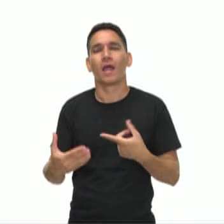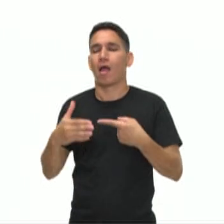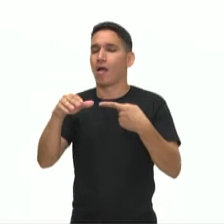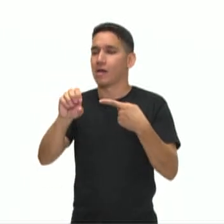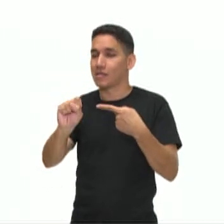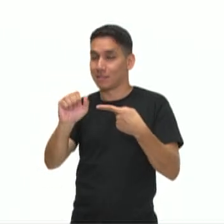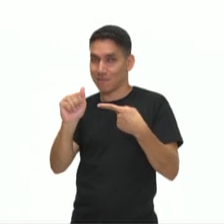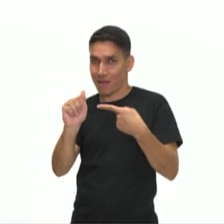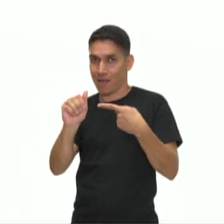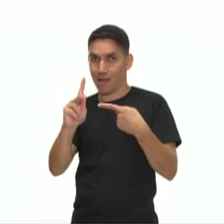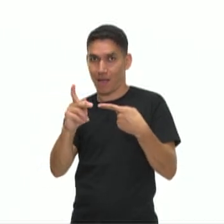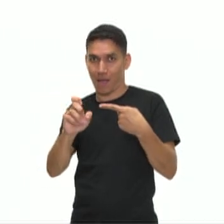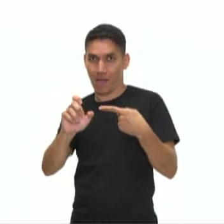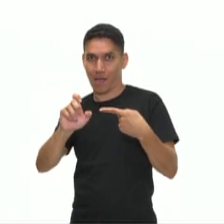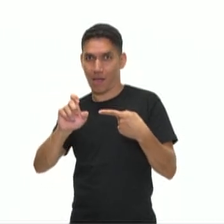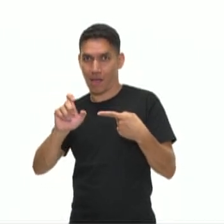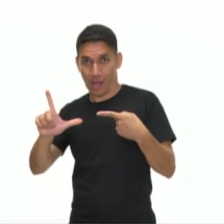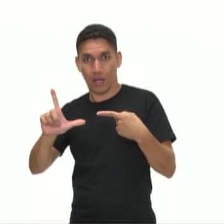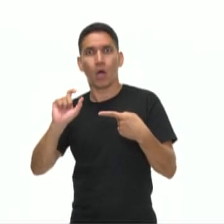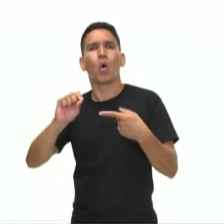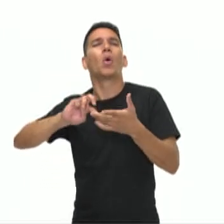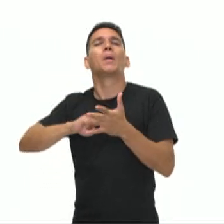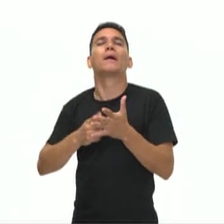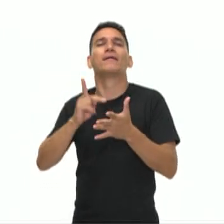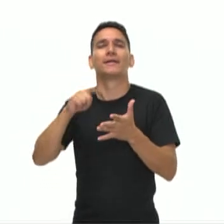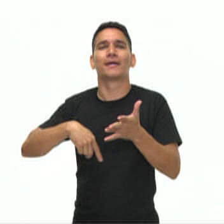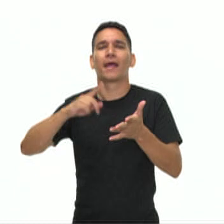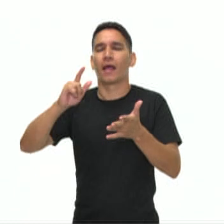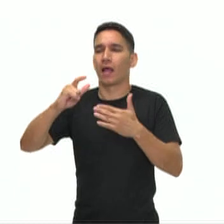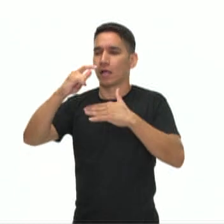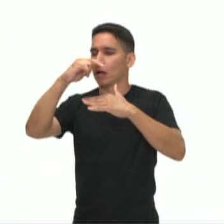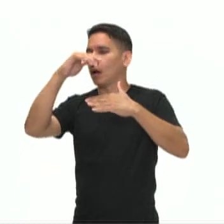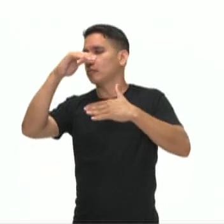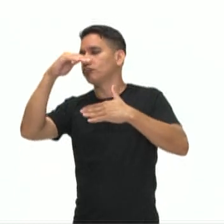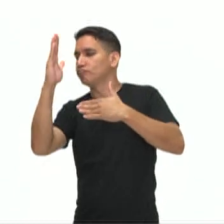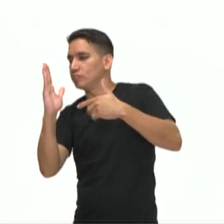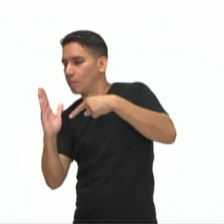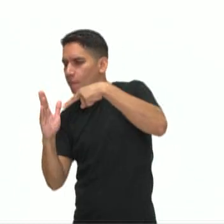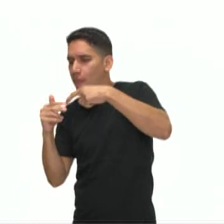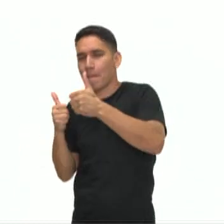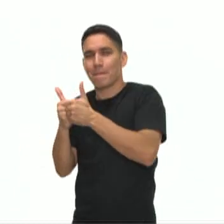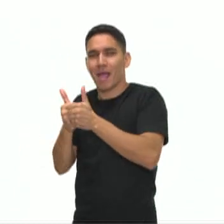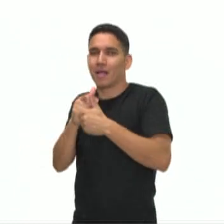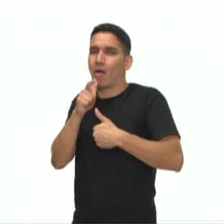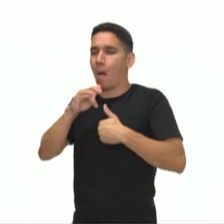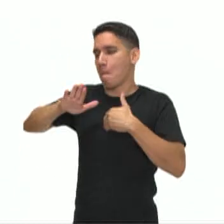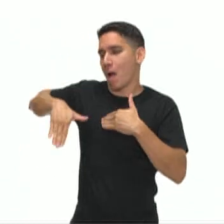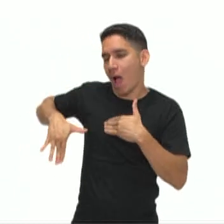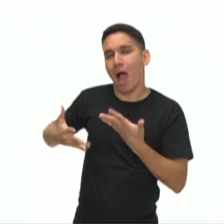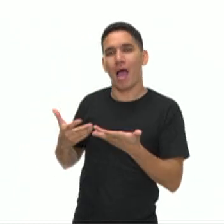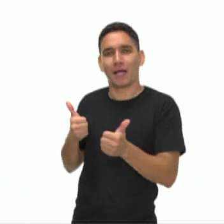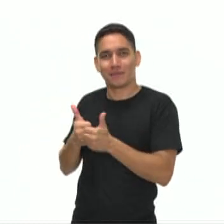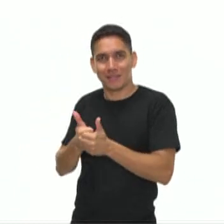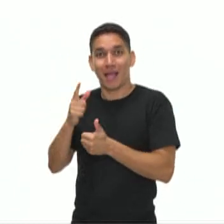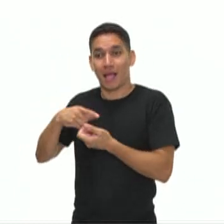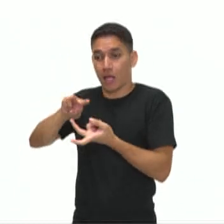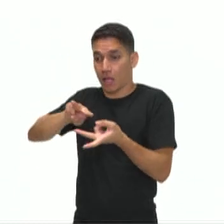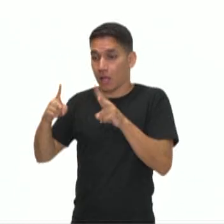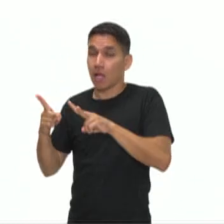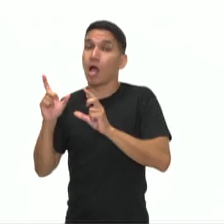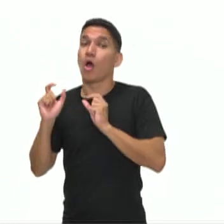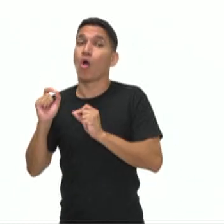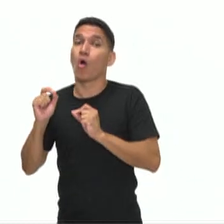árabe, significa costa, margem ou litoral. Uma faixa de transição entre o